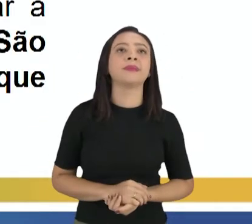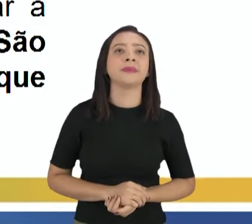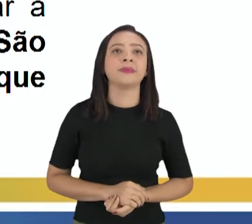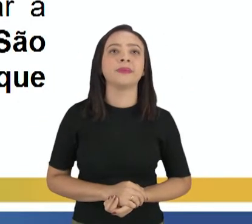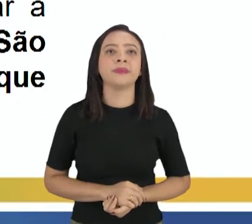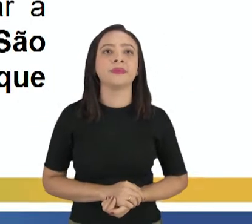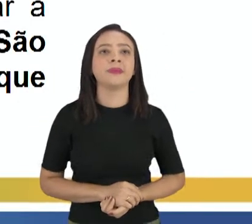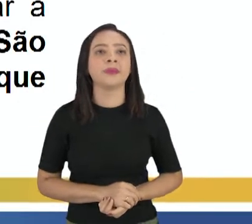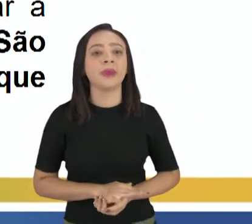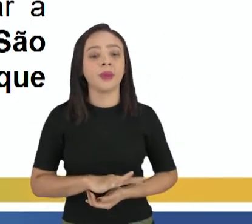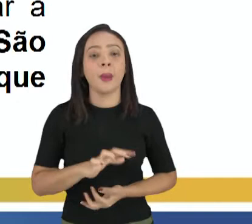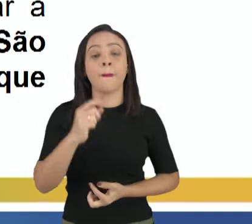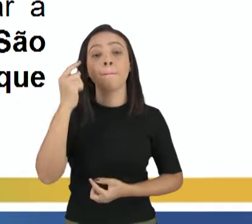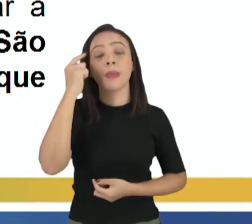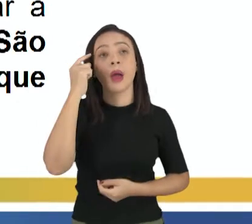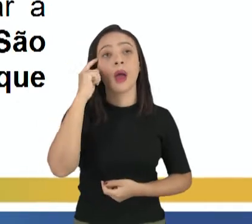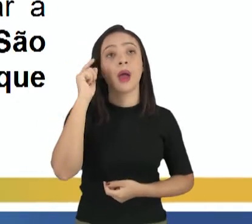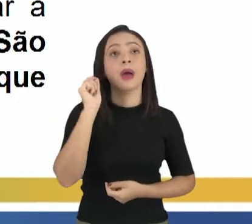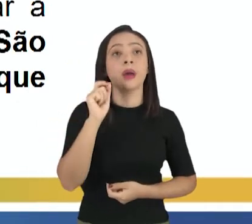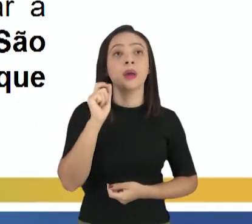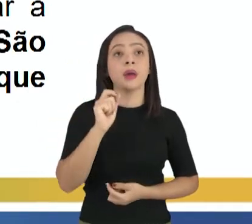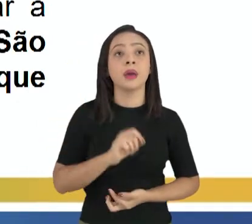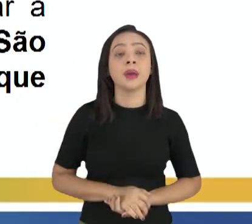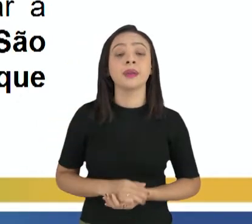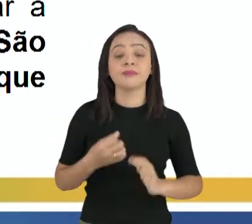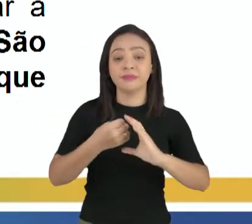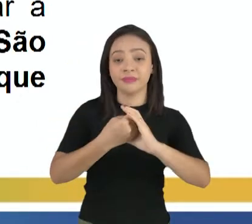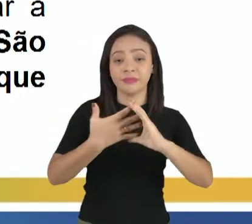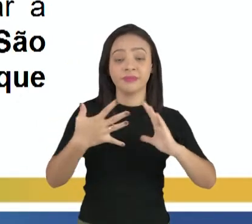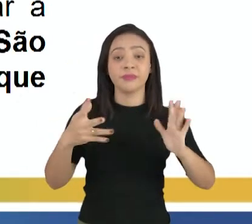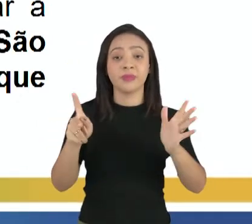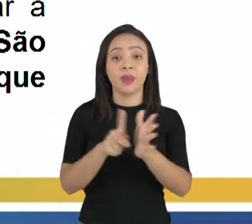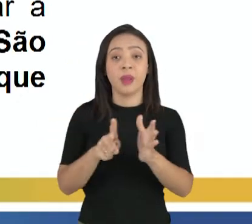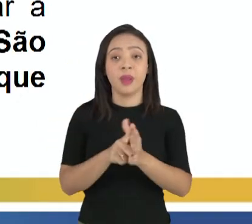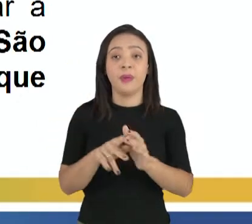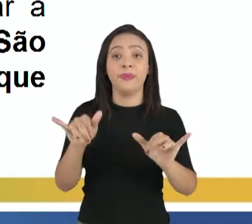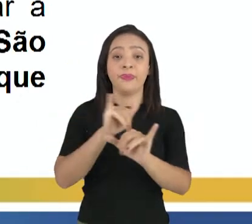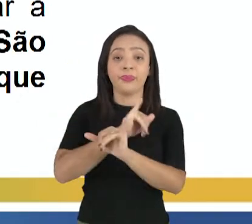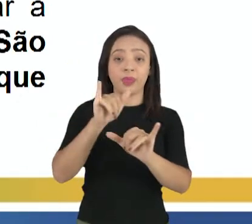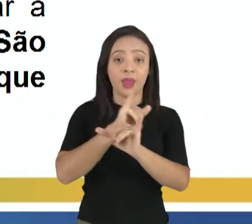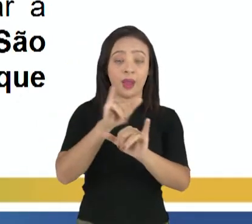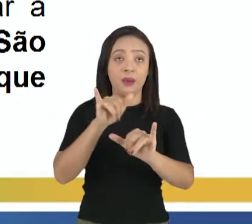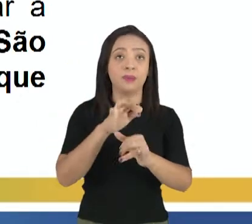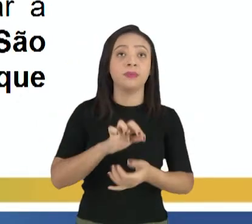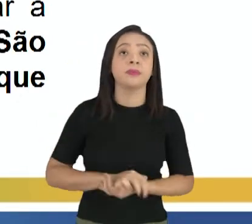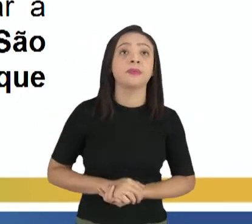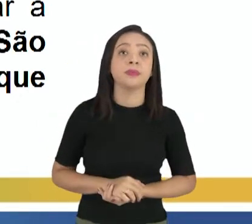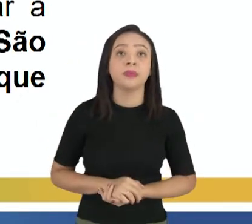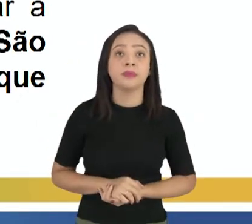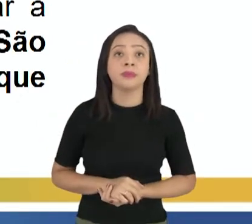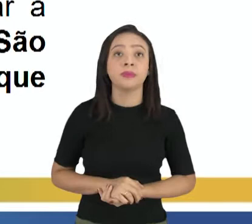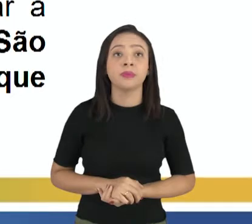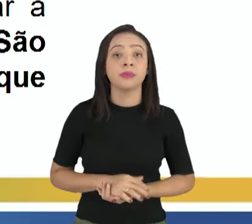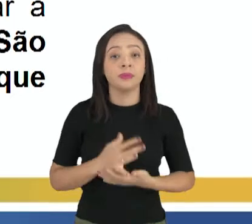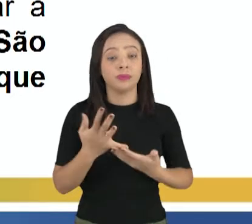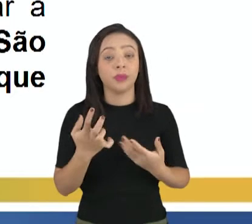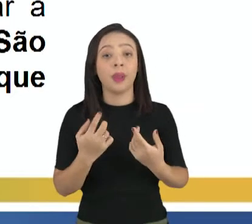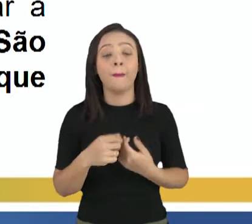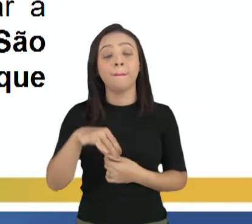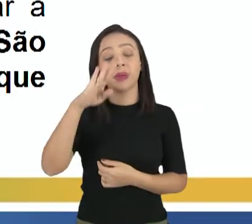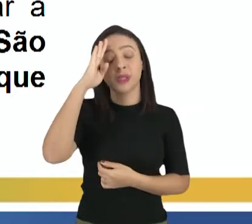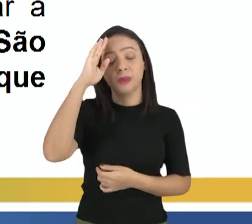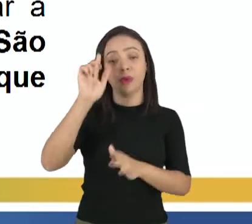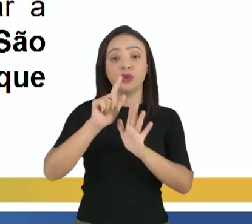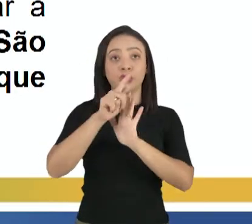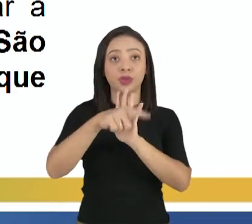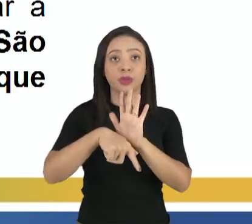E aí nós vamos pensar nas características da propaganda. A principal característica desse tipo de texto, né, desse gênero